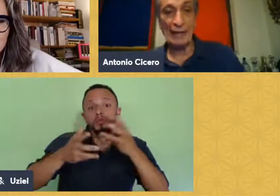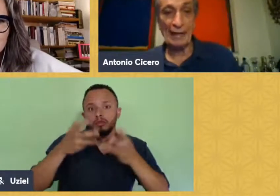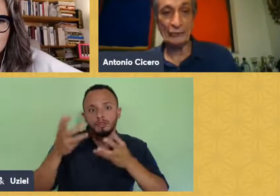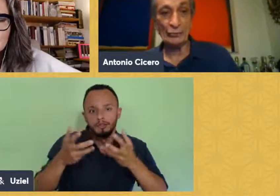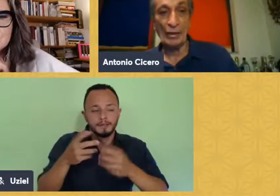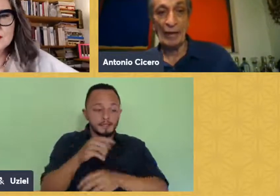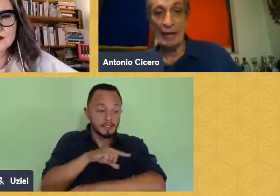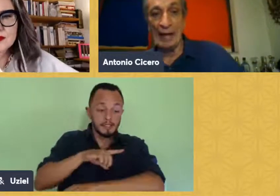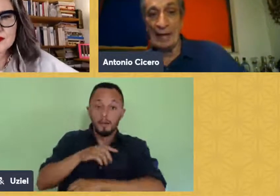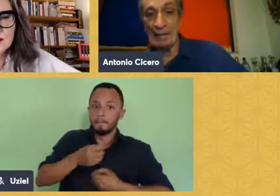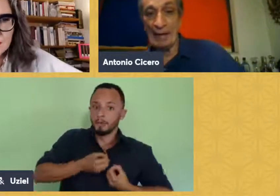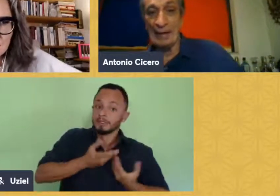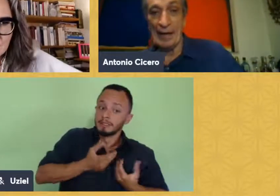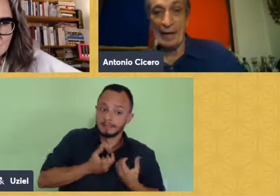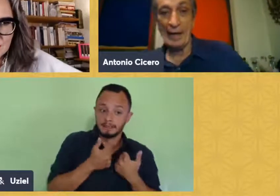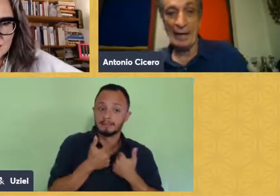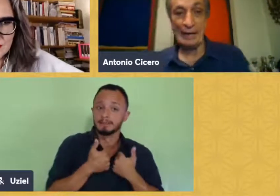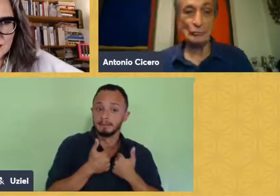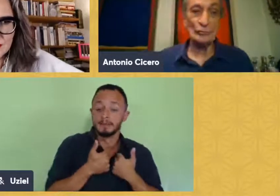outro lado,